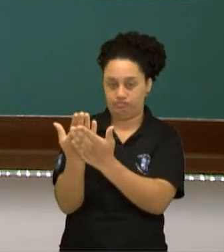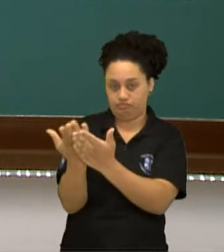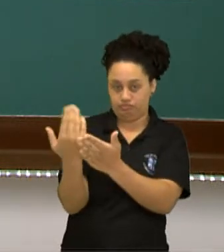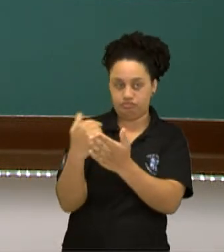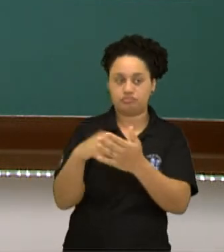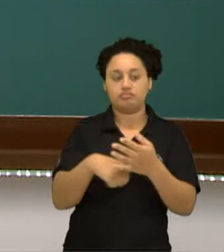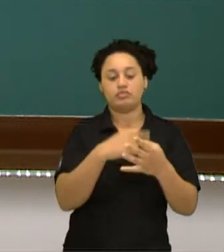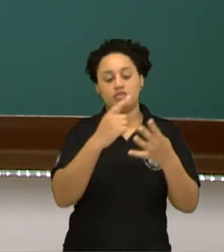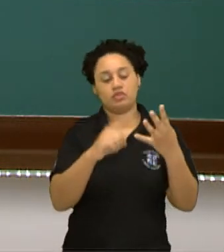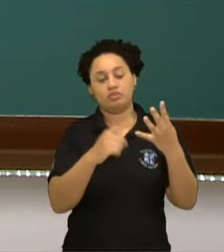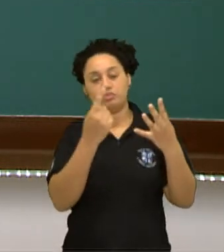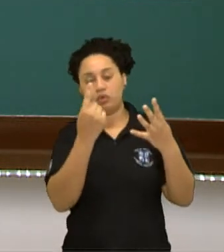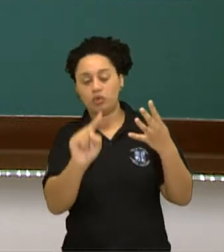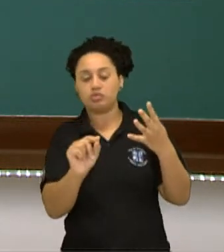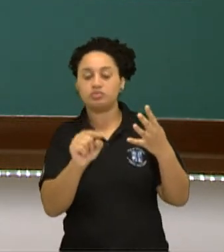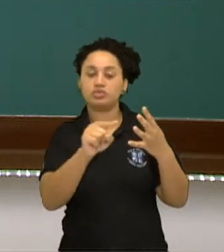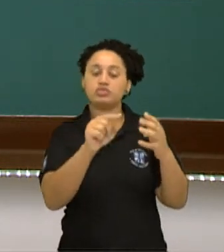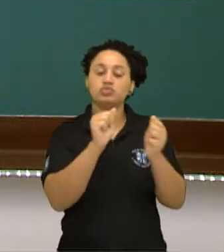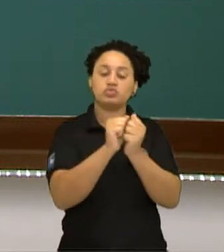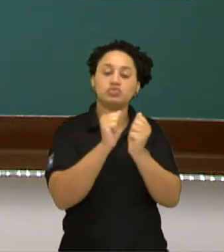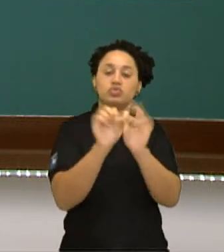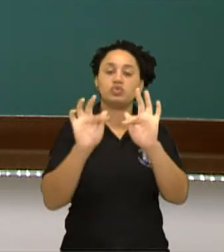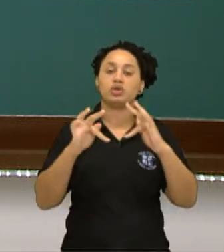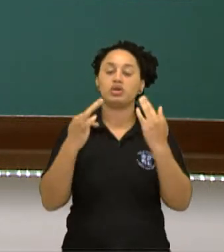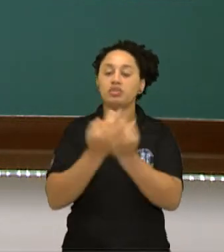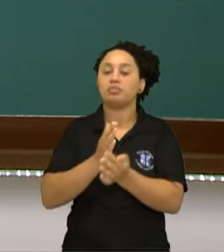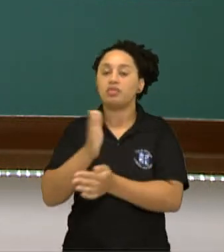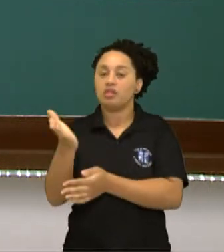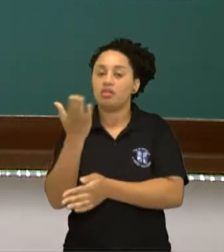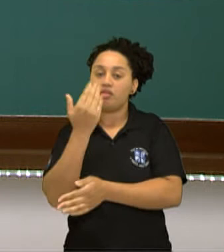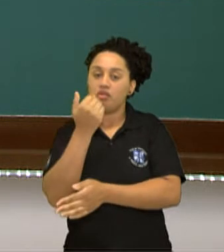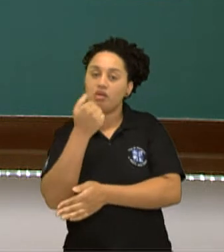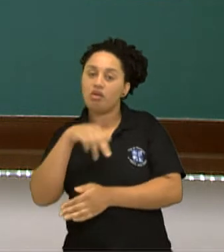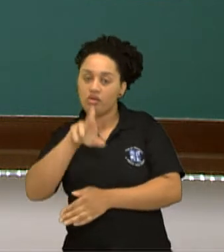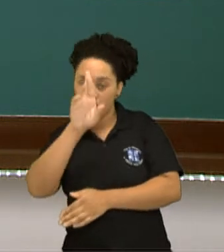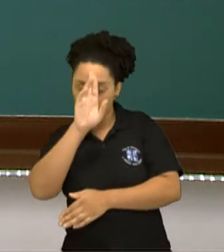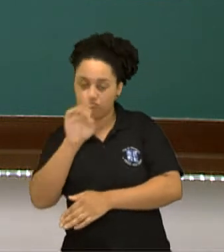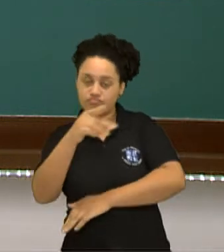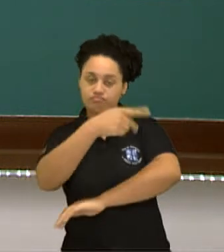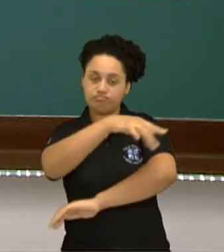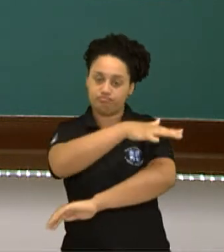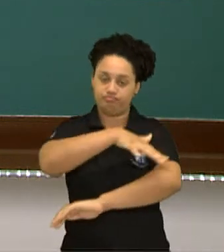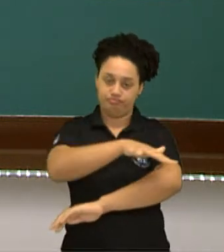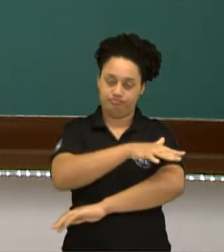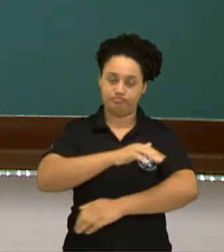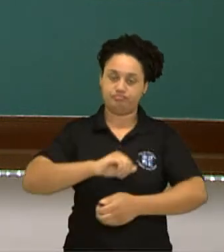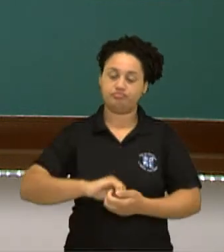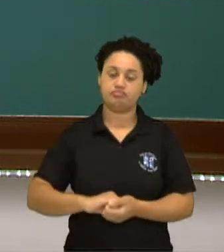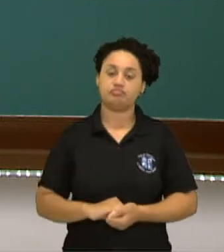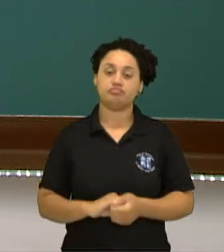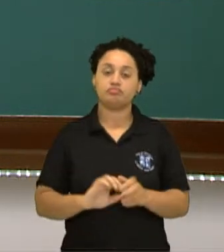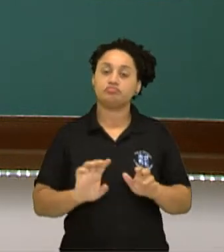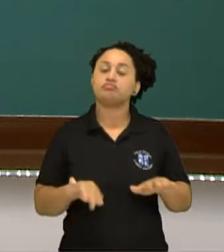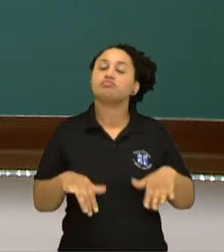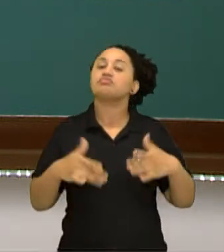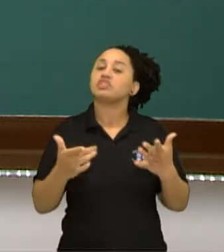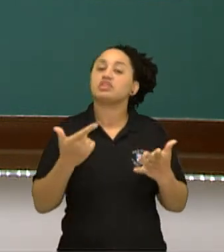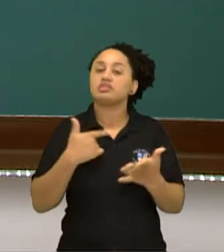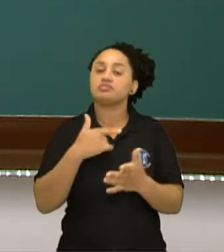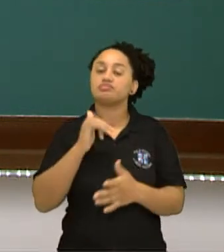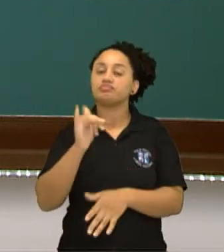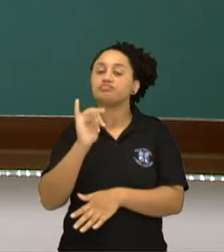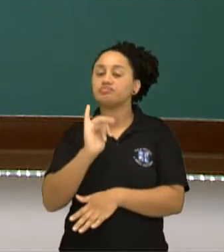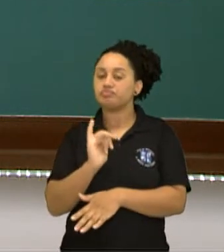último, ele e sua família vão almoçar em el parque. Então, é assim o relato que